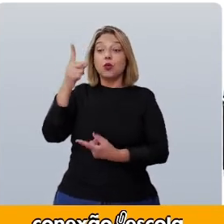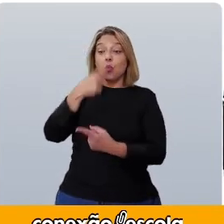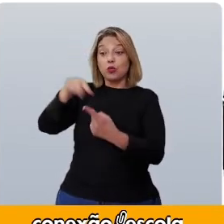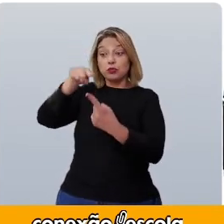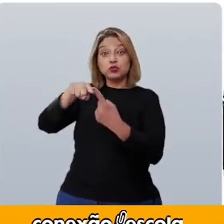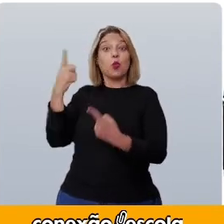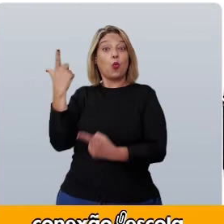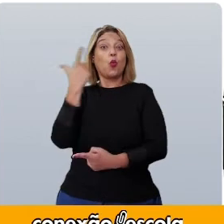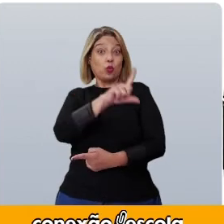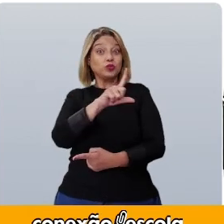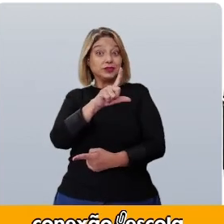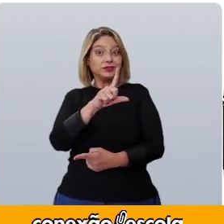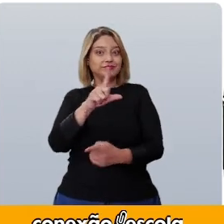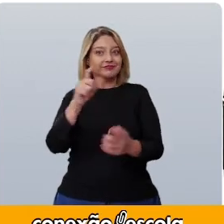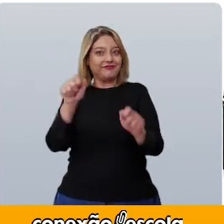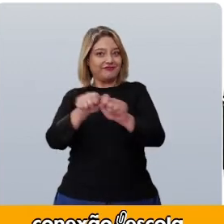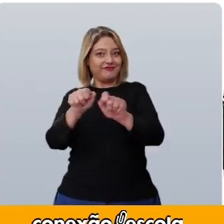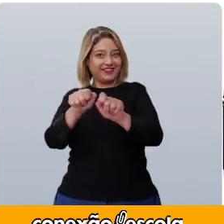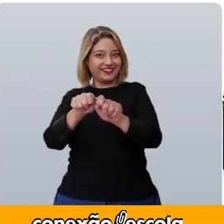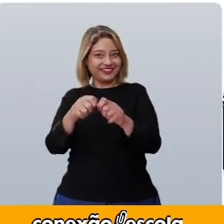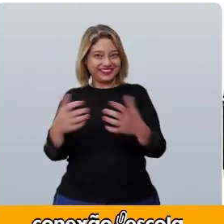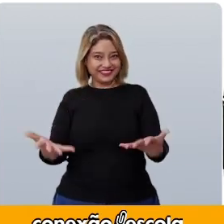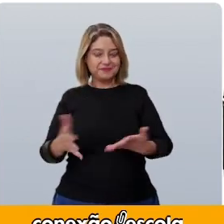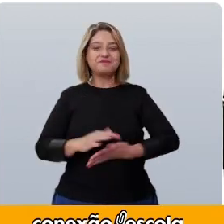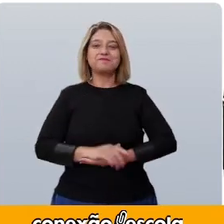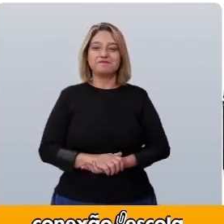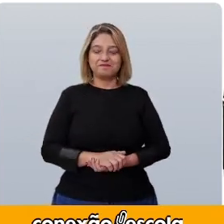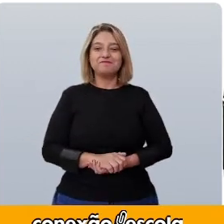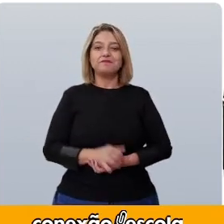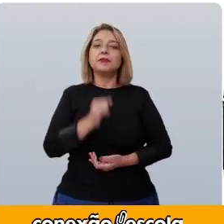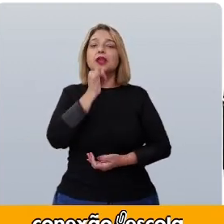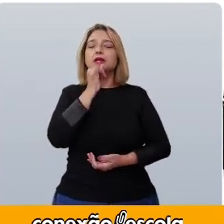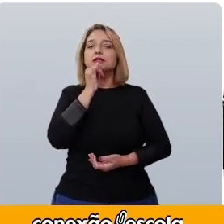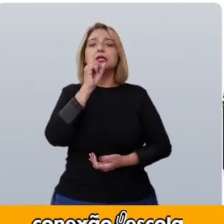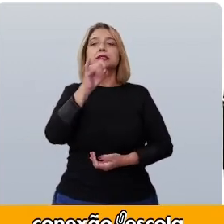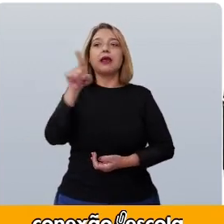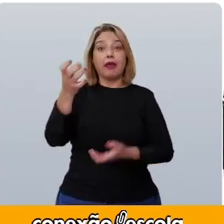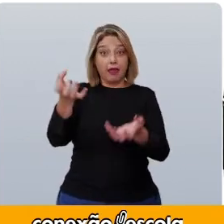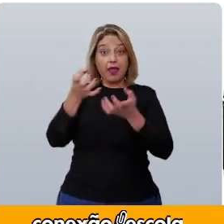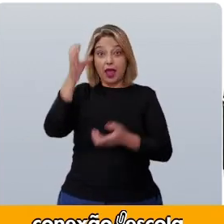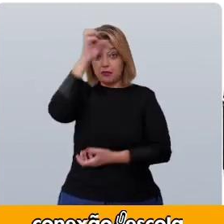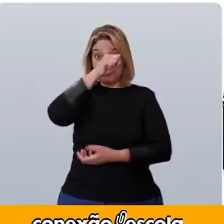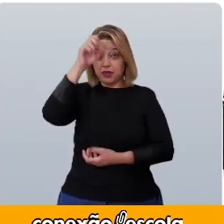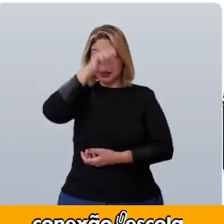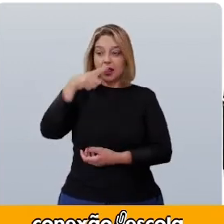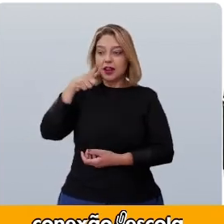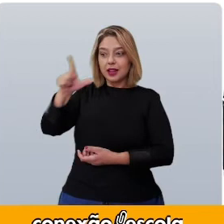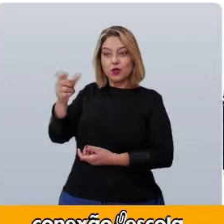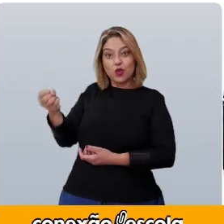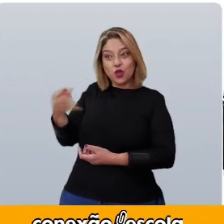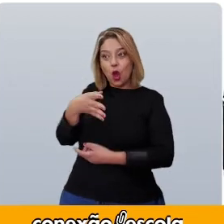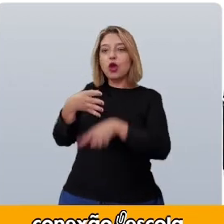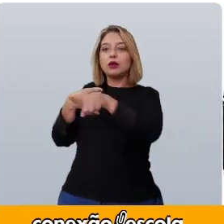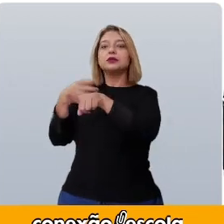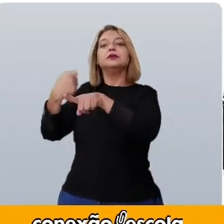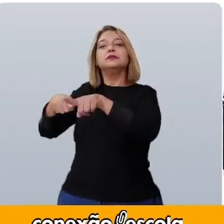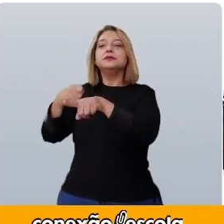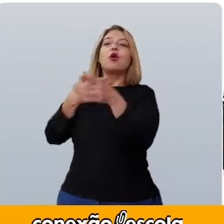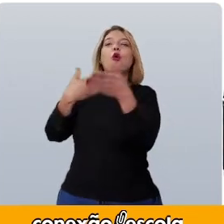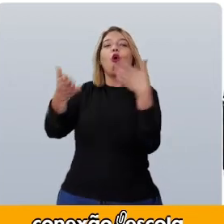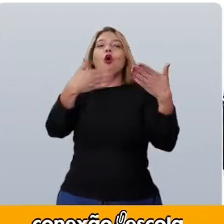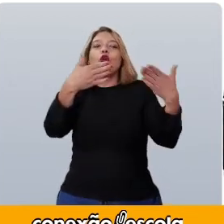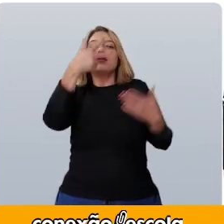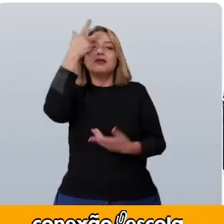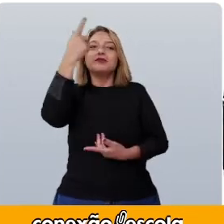foi alcançado. Por exemplo, para aprender uma língua, sua meta pode ser conversar com